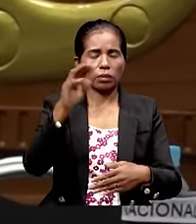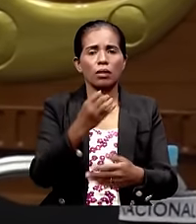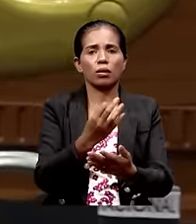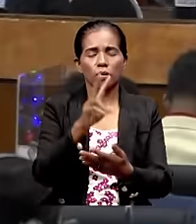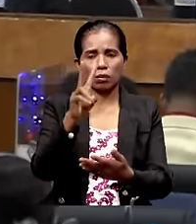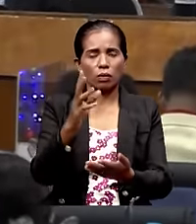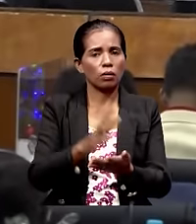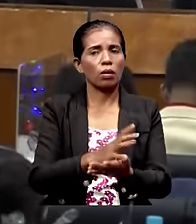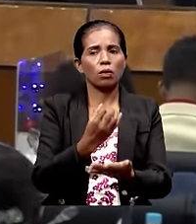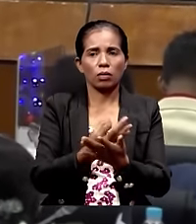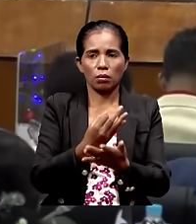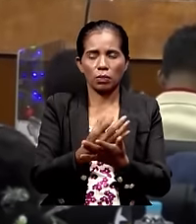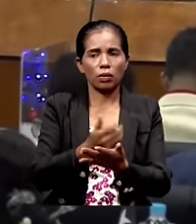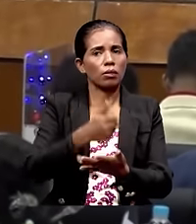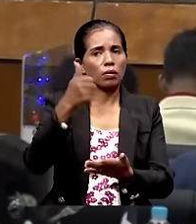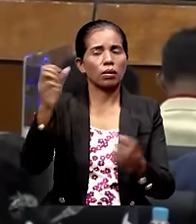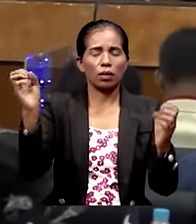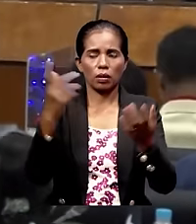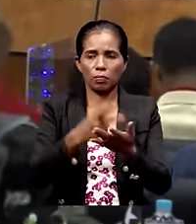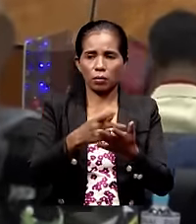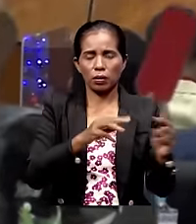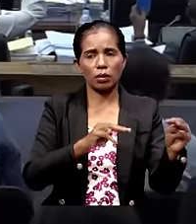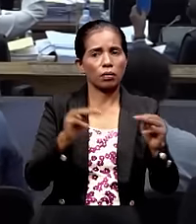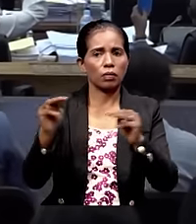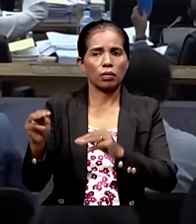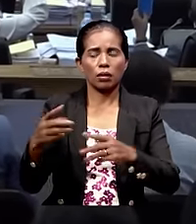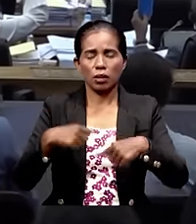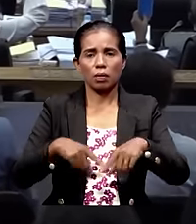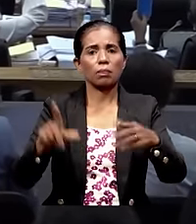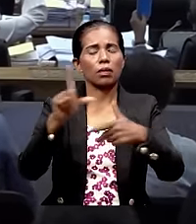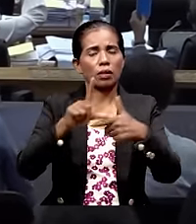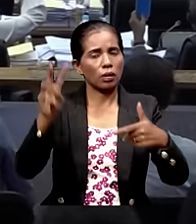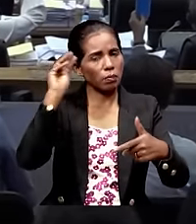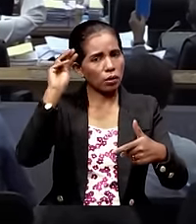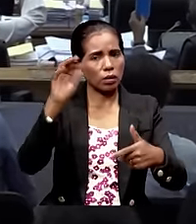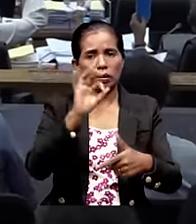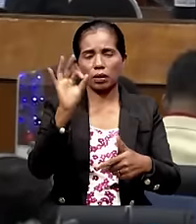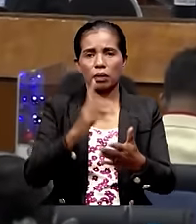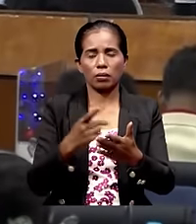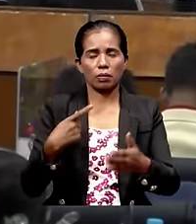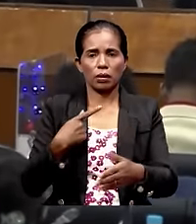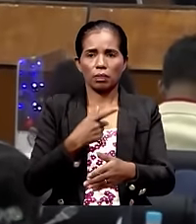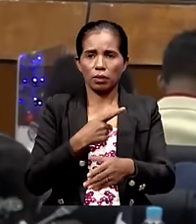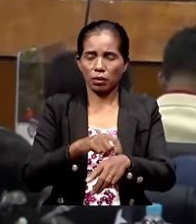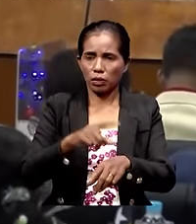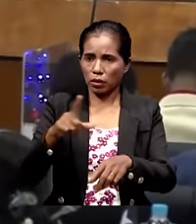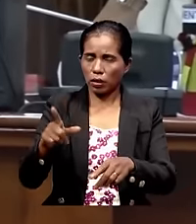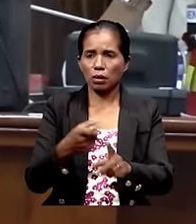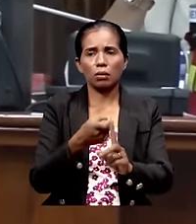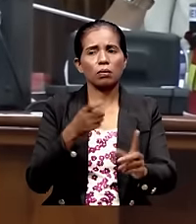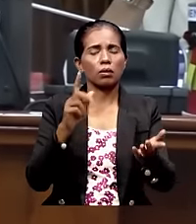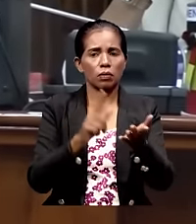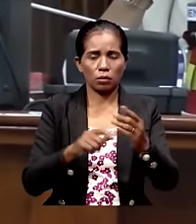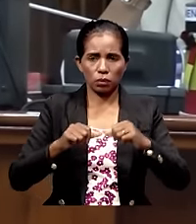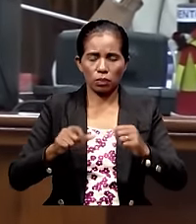pasa hotu, INB laia proposta alteração. Fila balinha ministerial, ia sexta semana ne, Parlamento Nasional li husi sesão plenária, continua